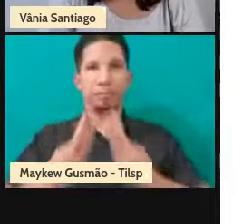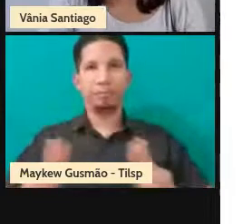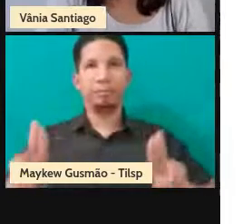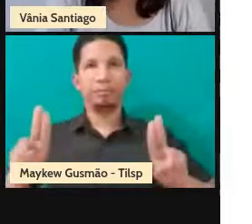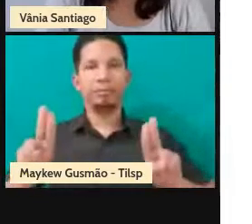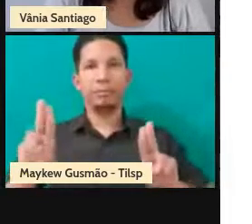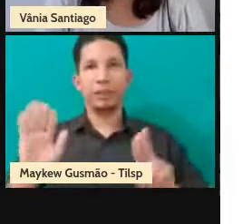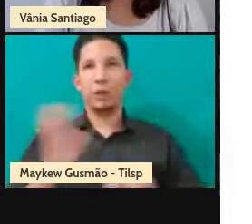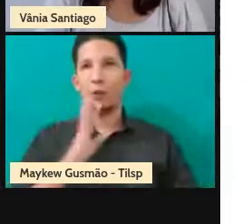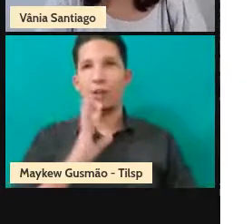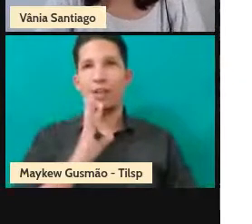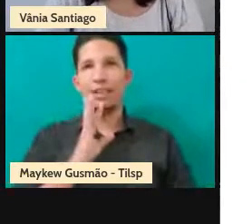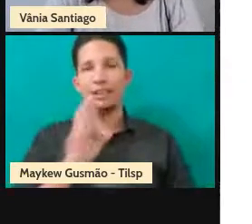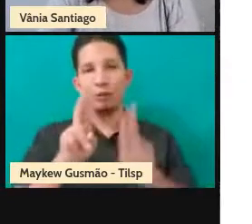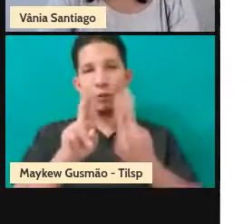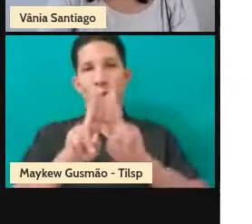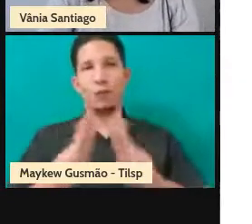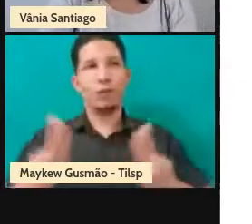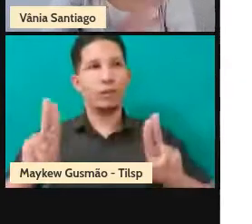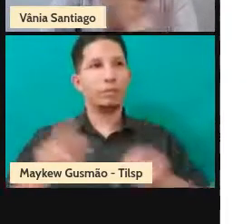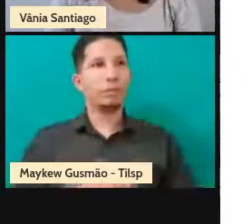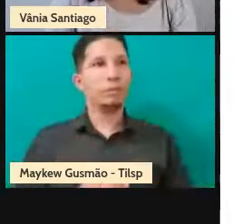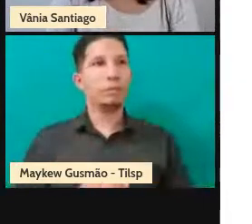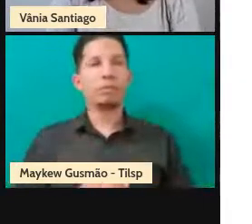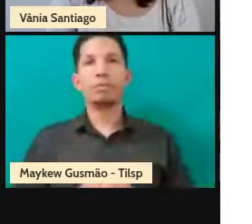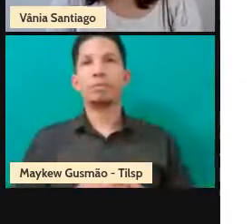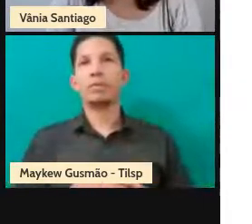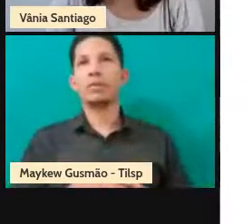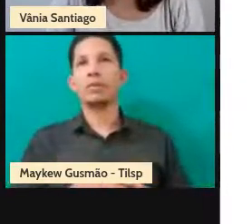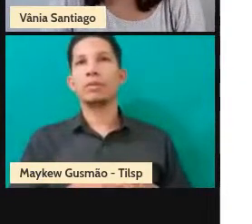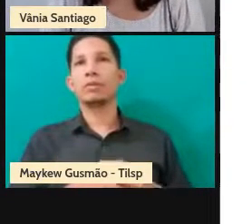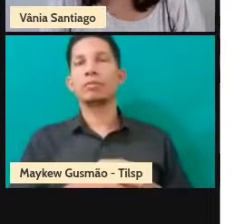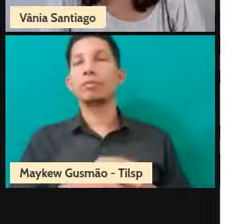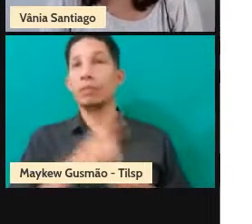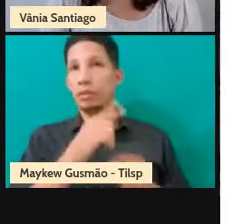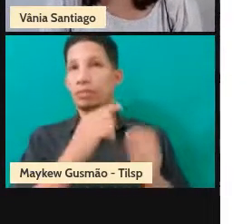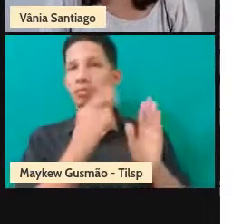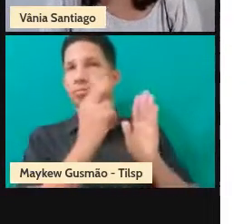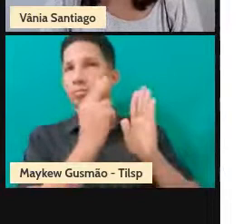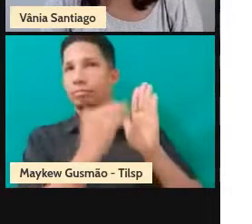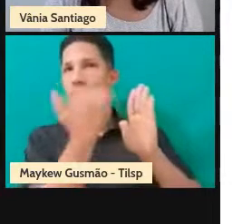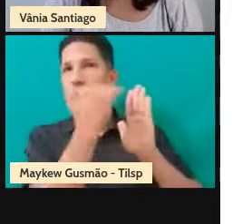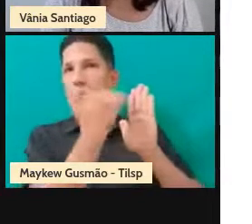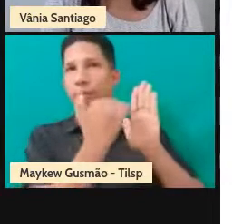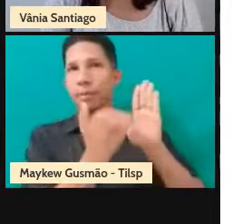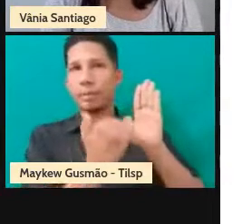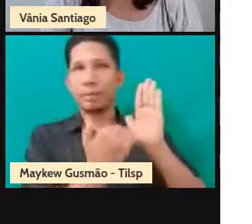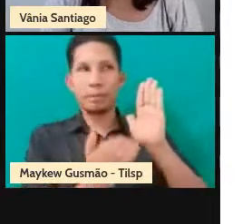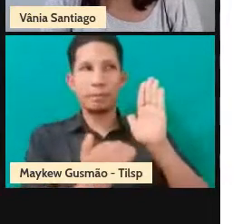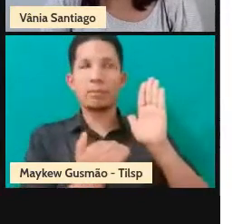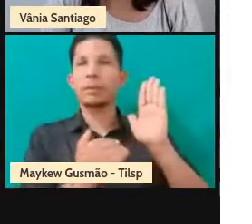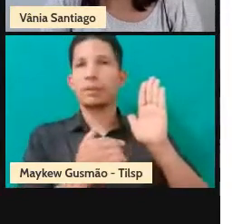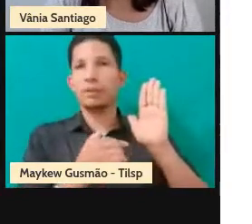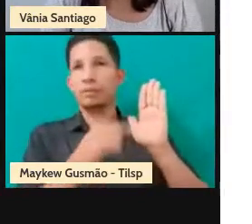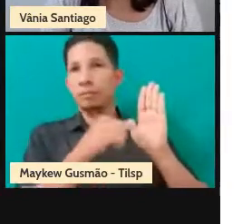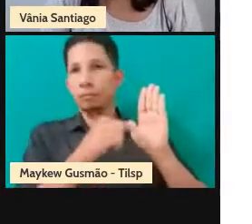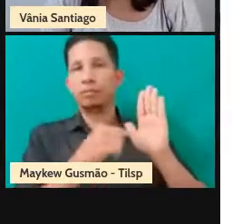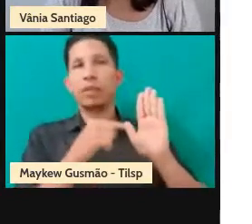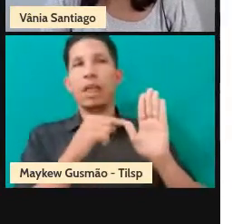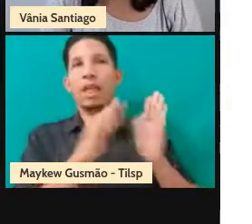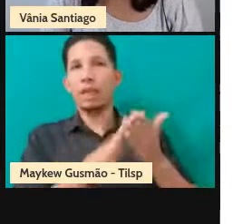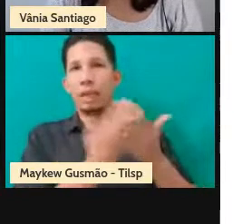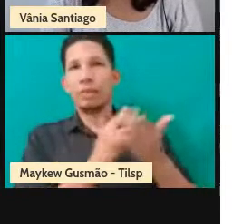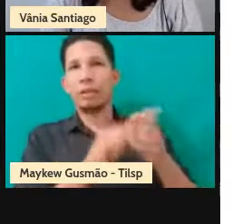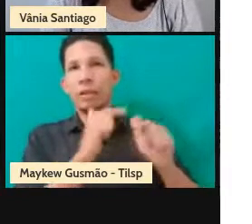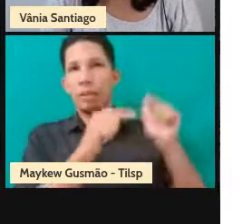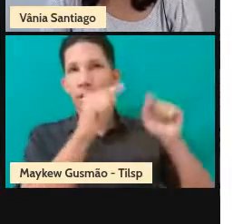mundo conhece. Então, esses foram os lugares de onde a gente olhou esses contextos de atuação a partir das